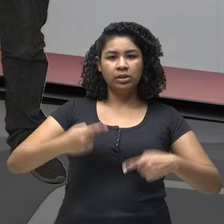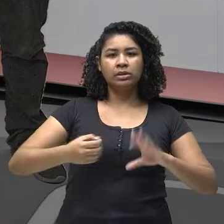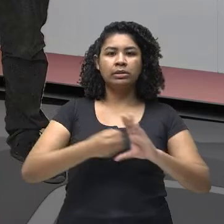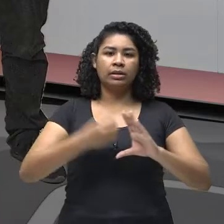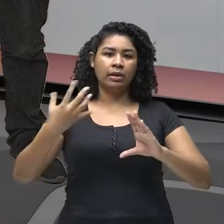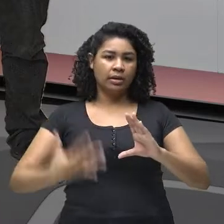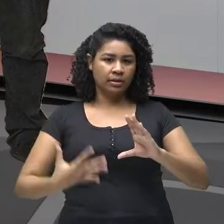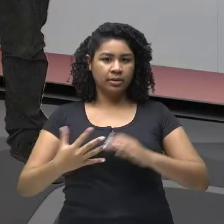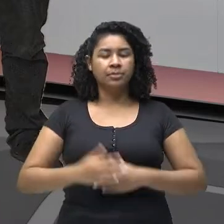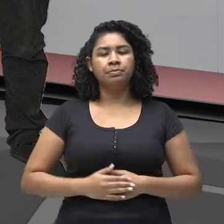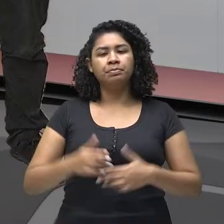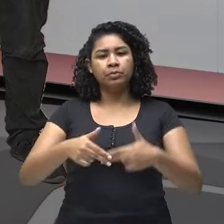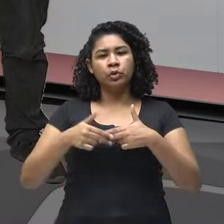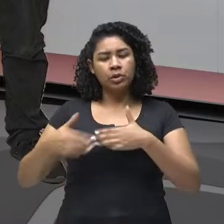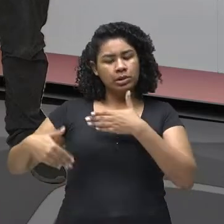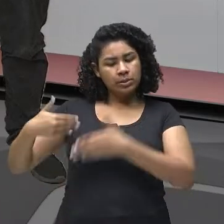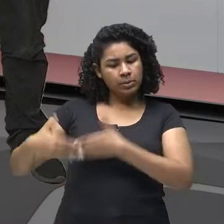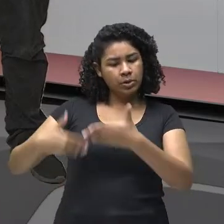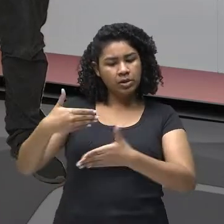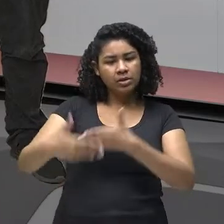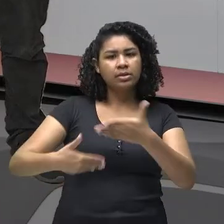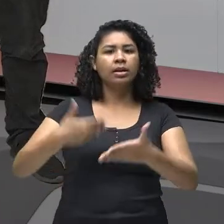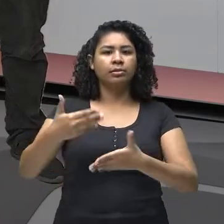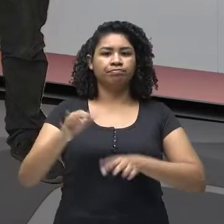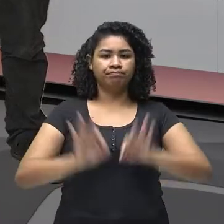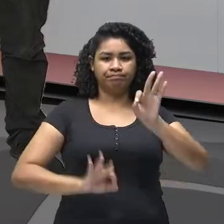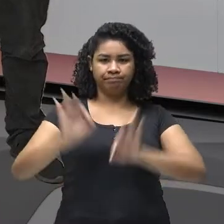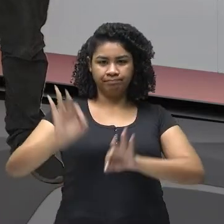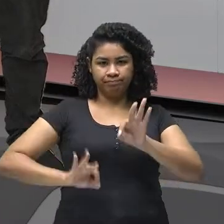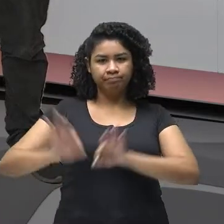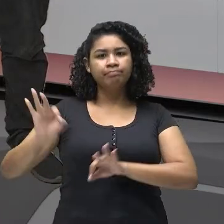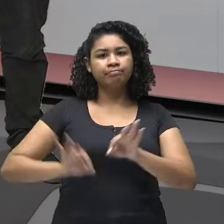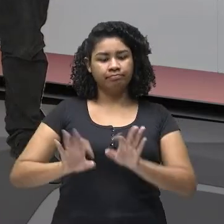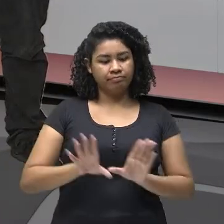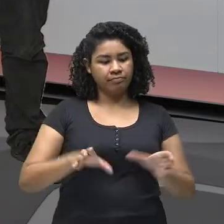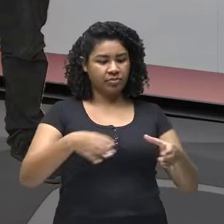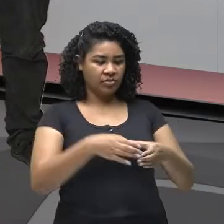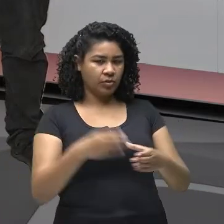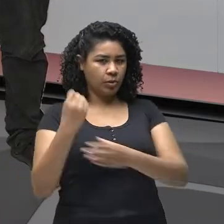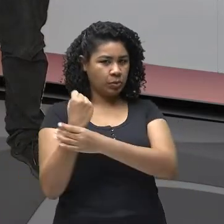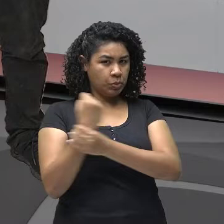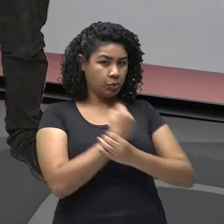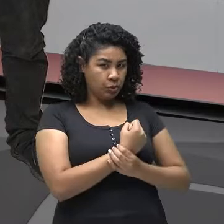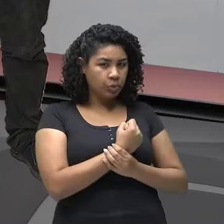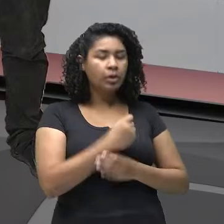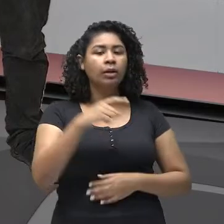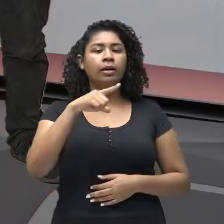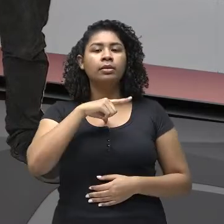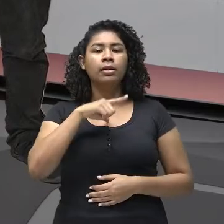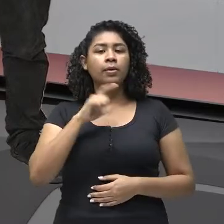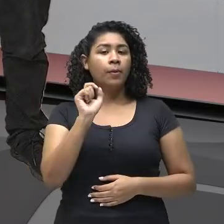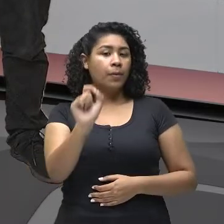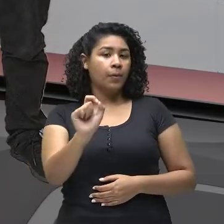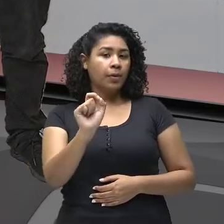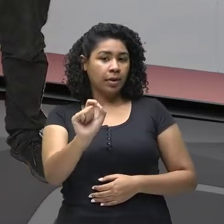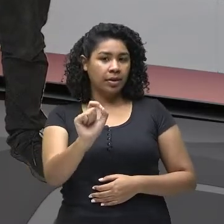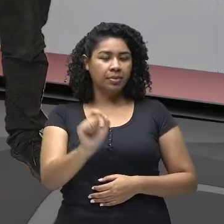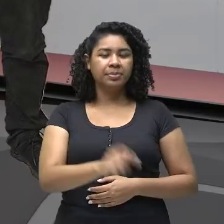a partir do processo de formação dessas monarquias absolutistas, nós vamos ter